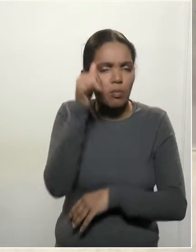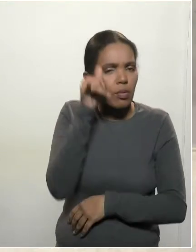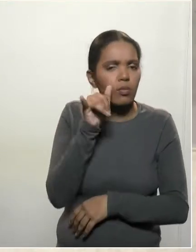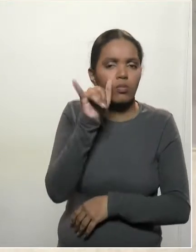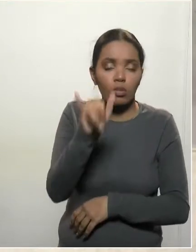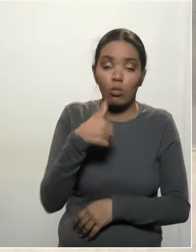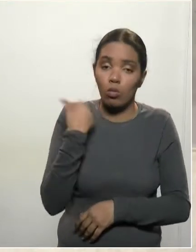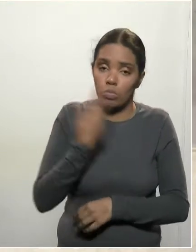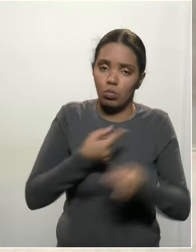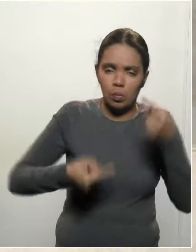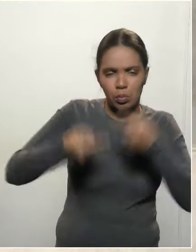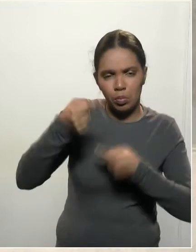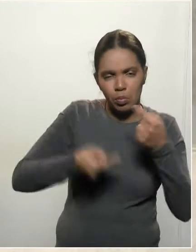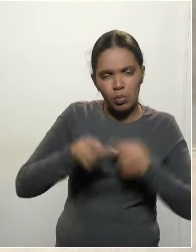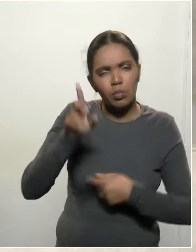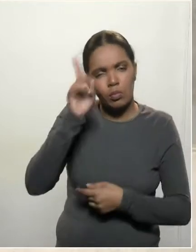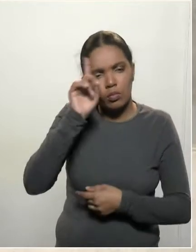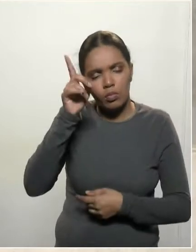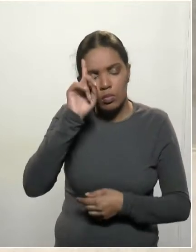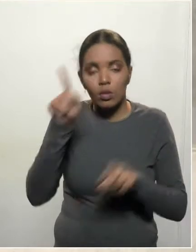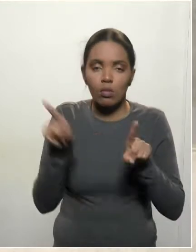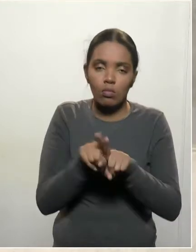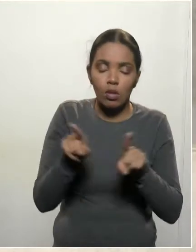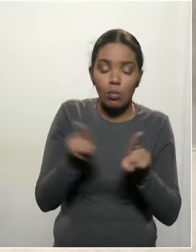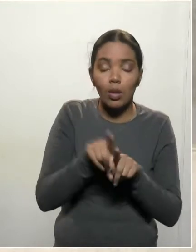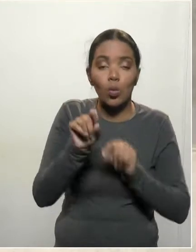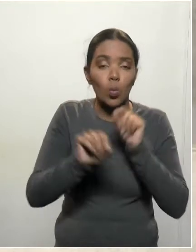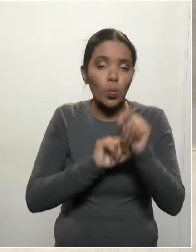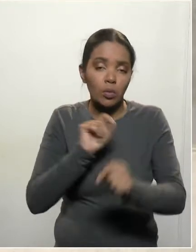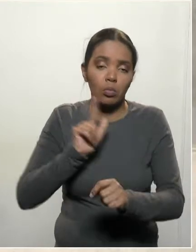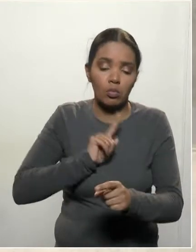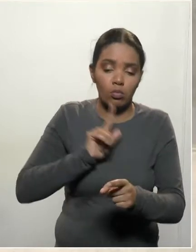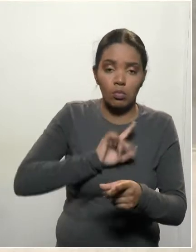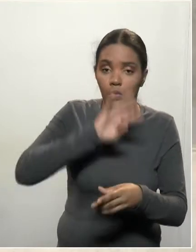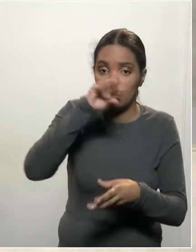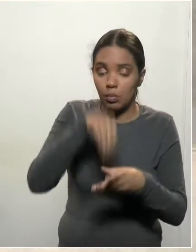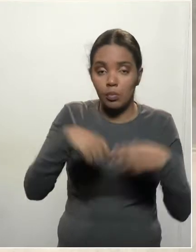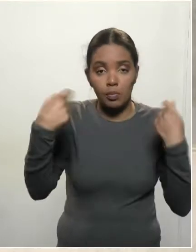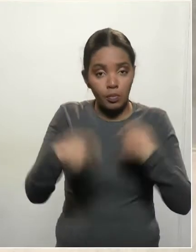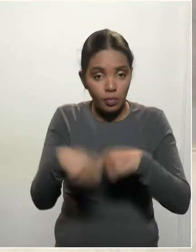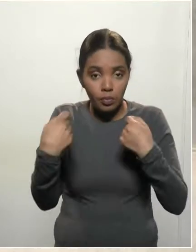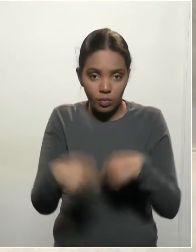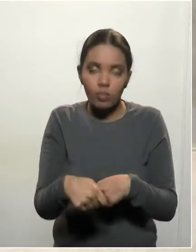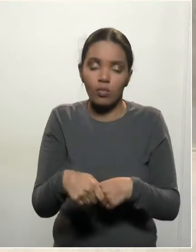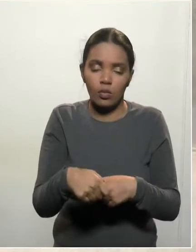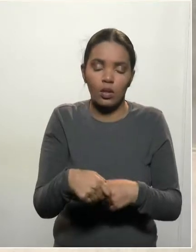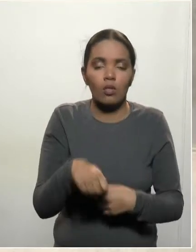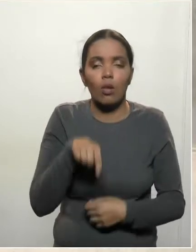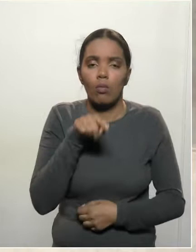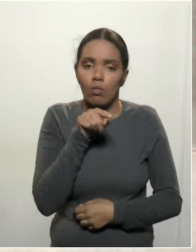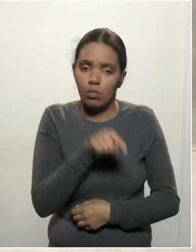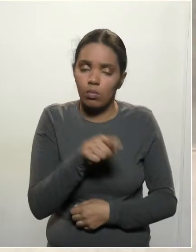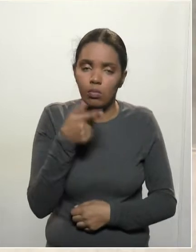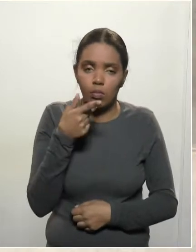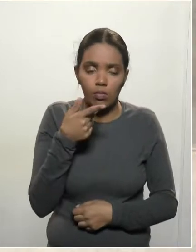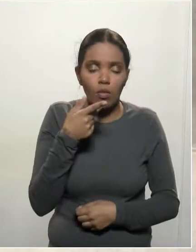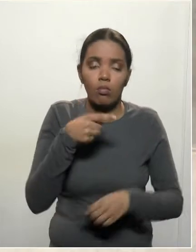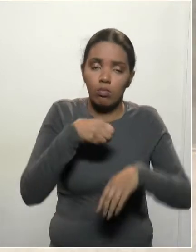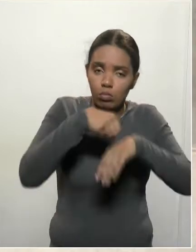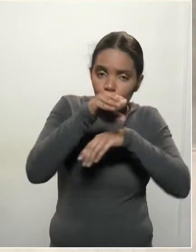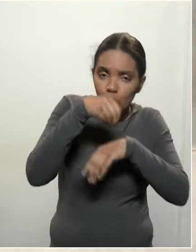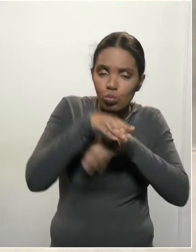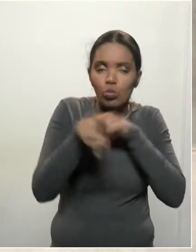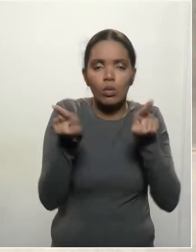discutidas diariamente e viabilizadas as orientações necessárias aos diversos tipos de estabelecimentos, que as notas